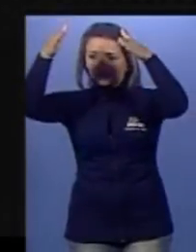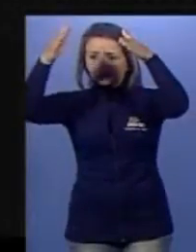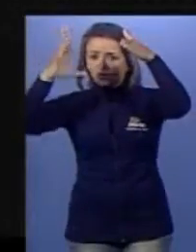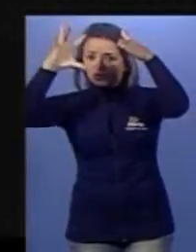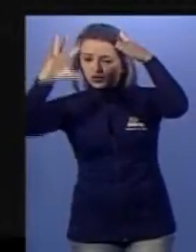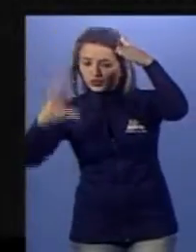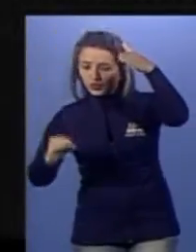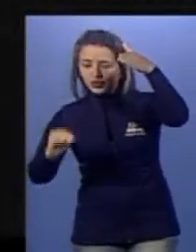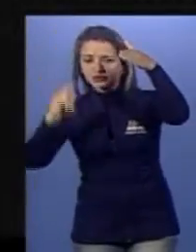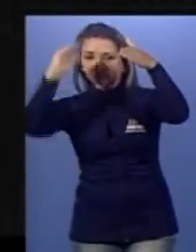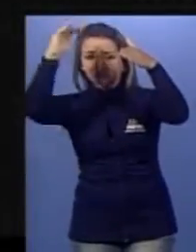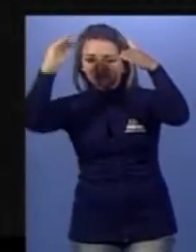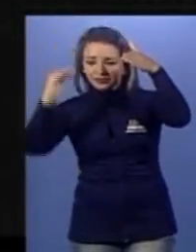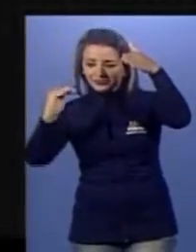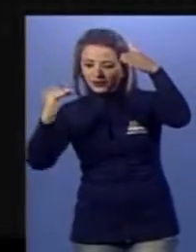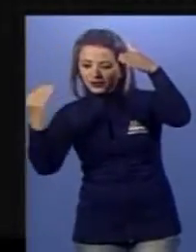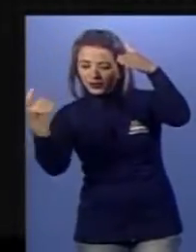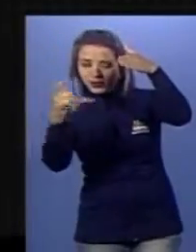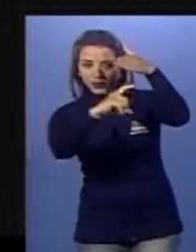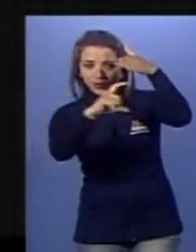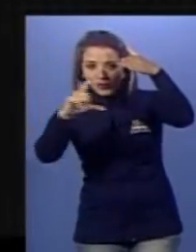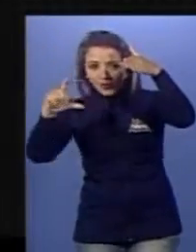chama a atenção